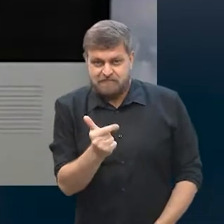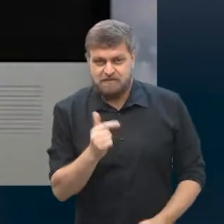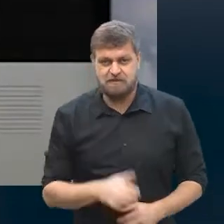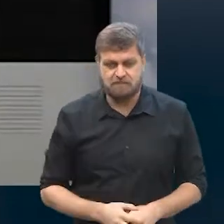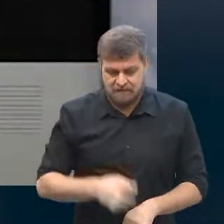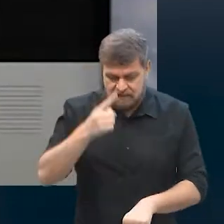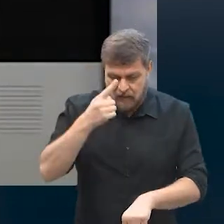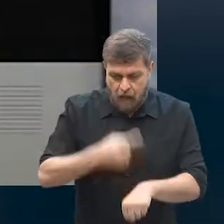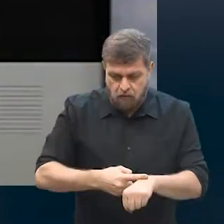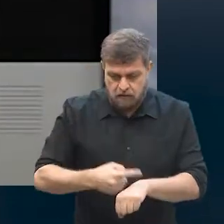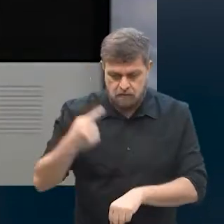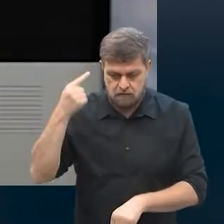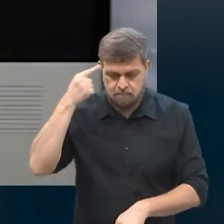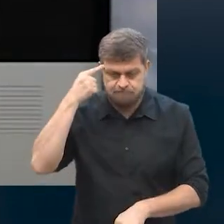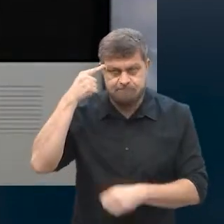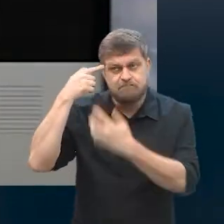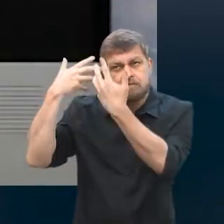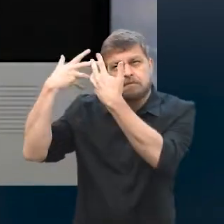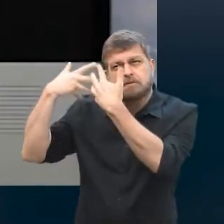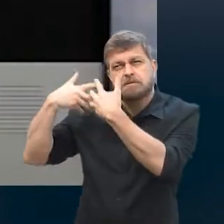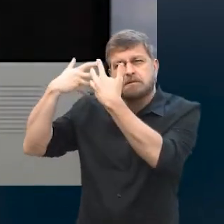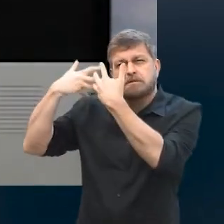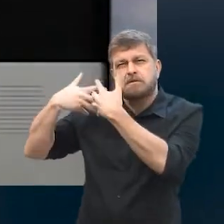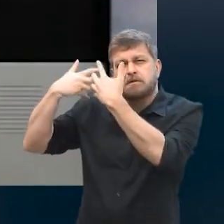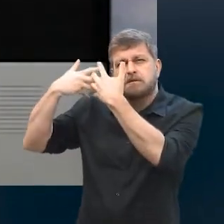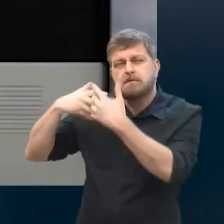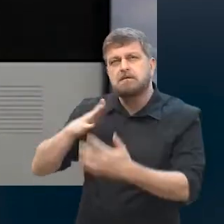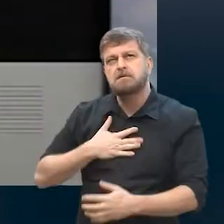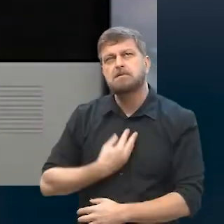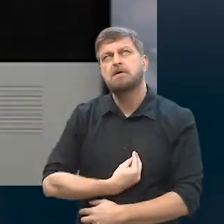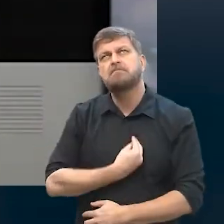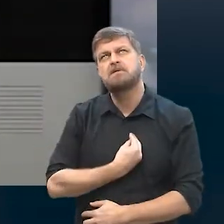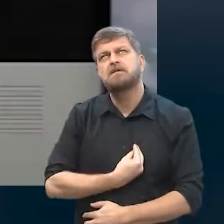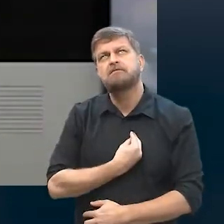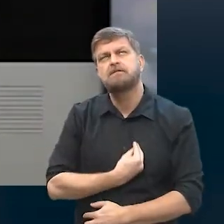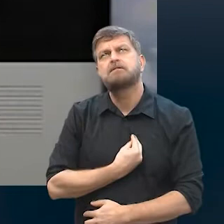momento que me fez repensar um pouco na vida.